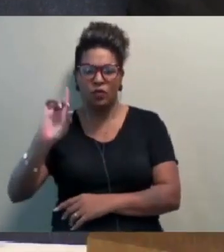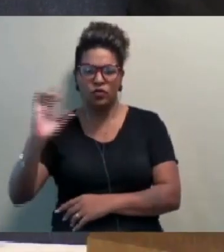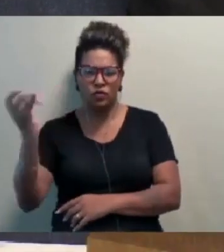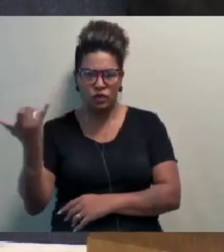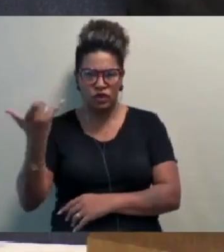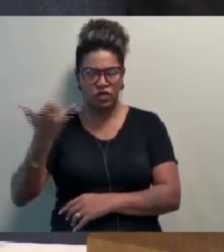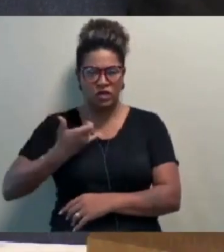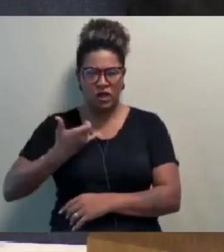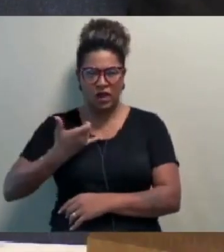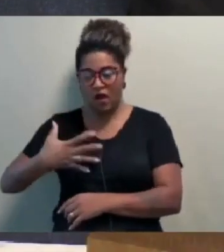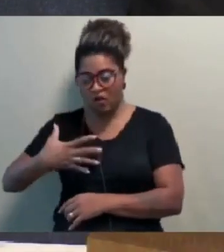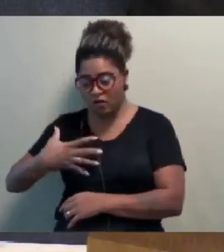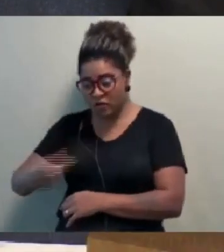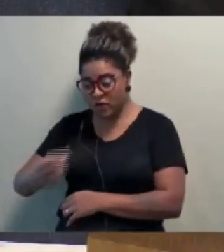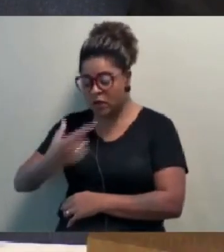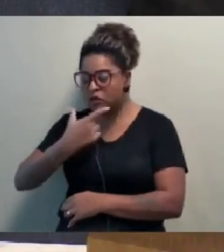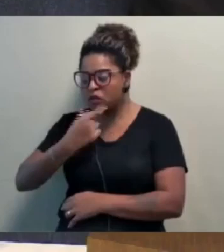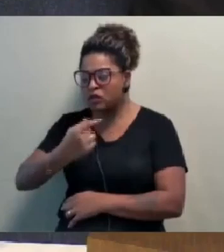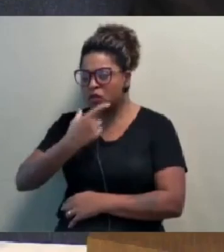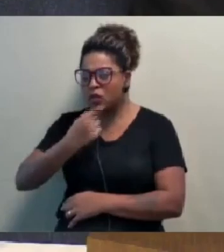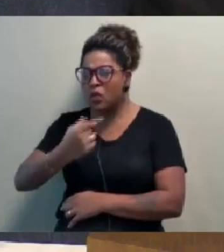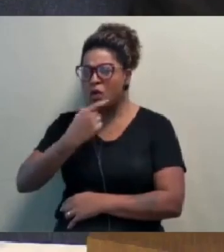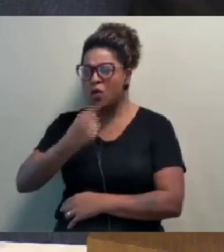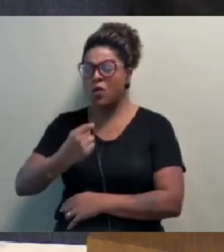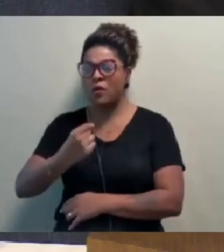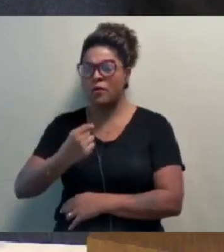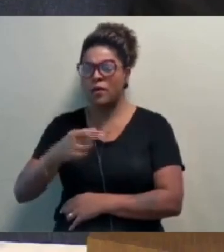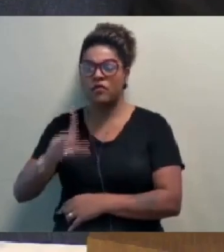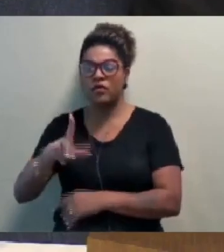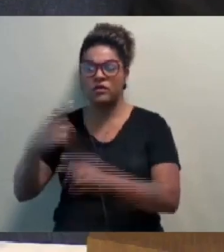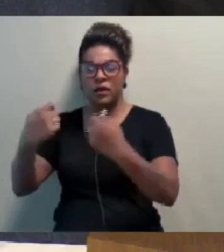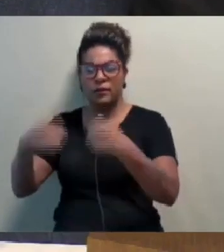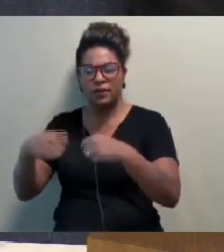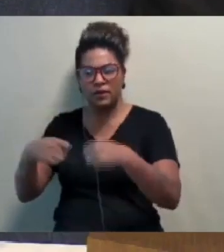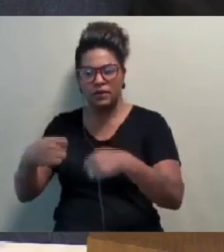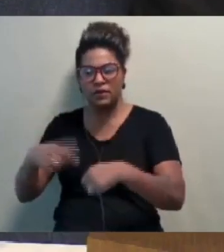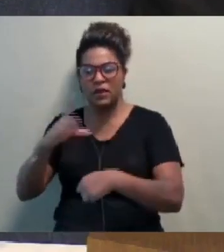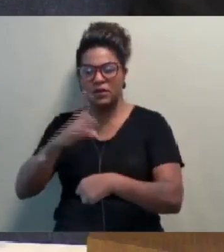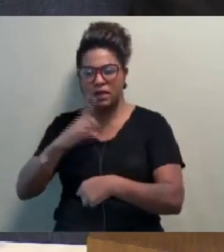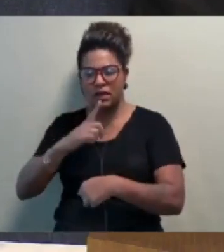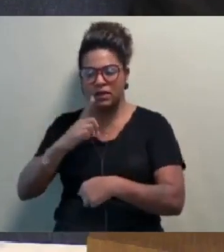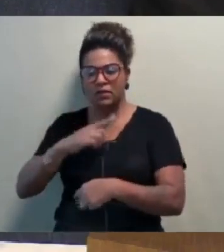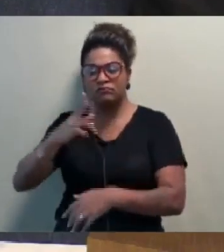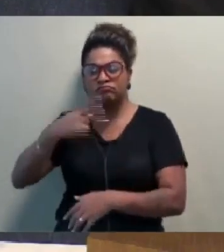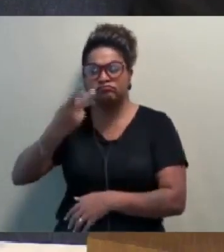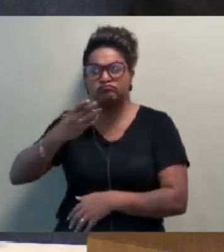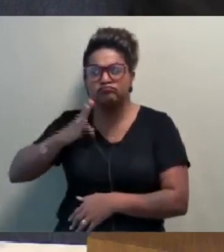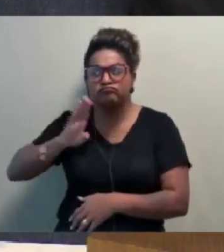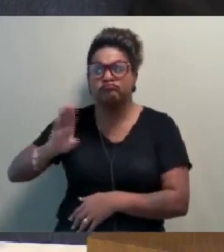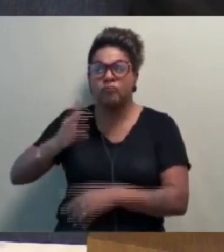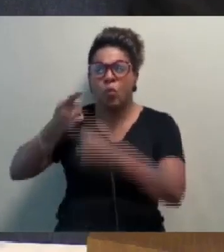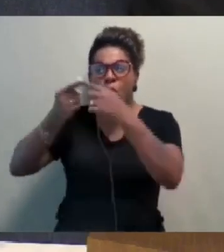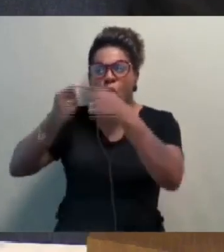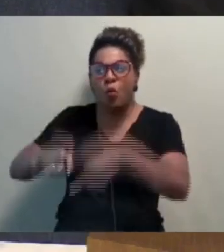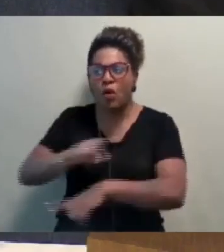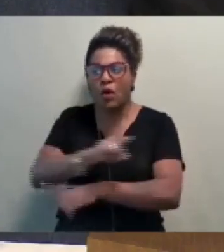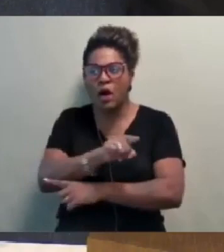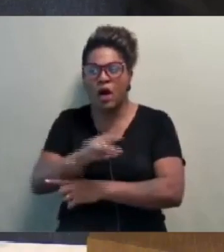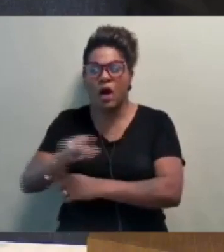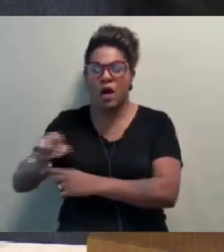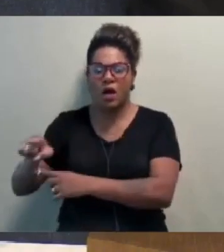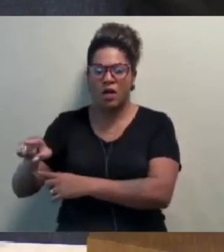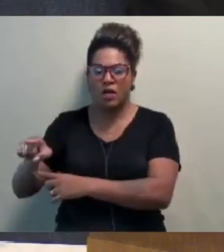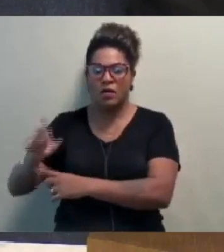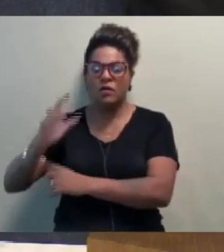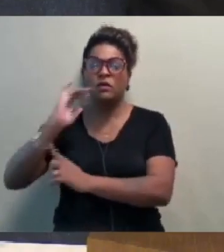volve o rosto contra os filhos de Amon e profetiza contra ele, contra eles. Dizei